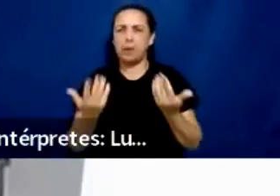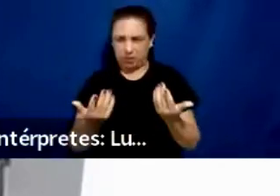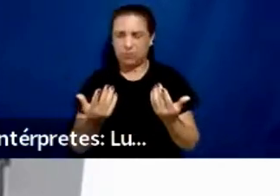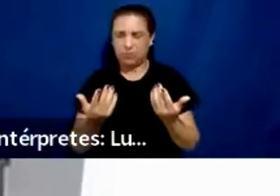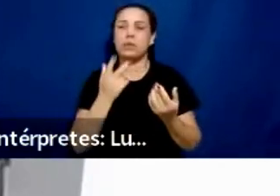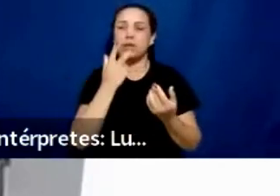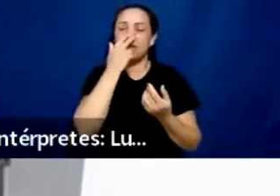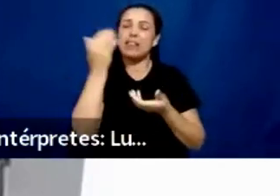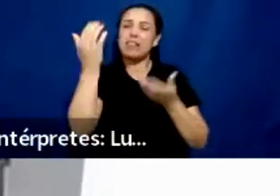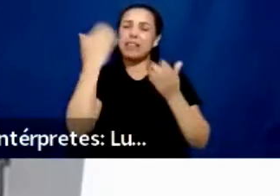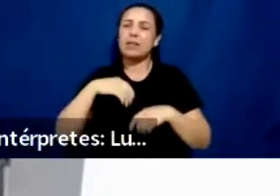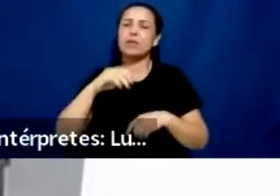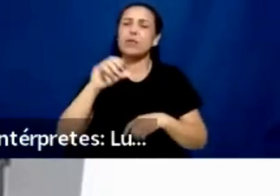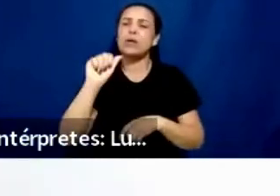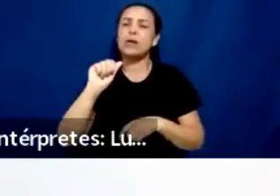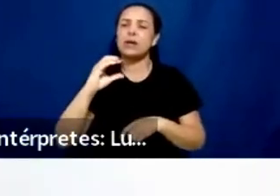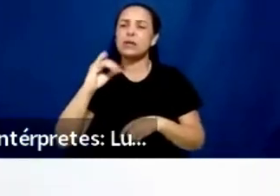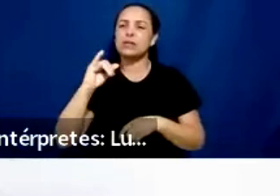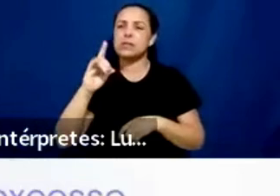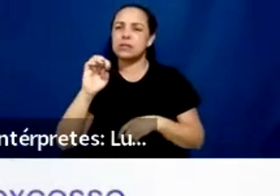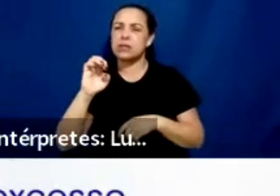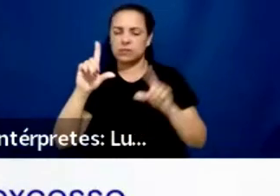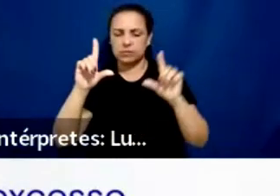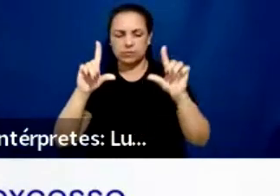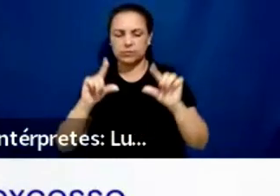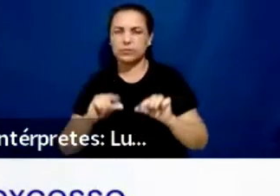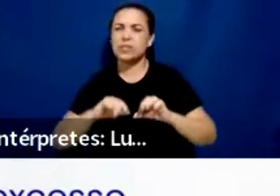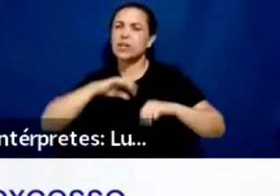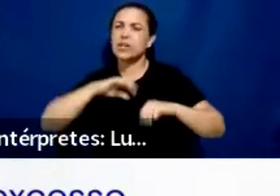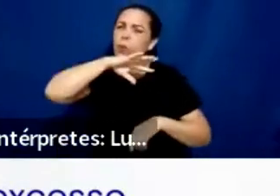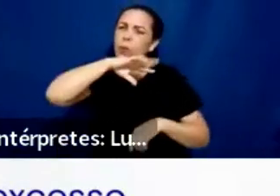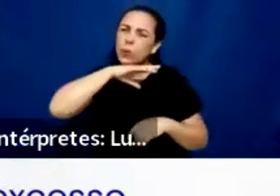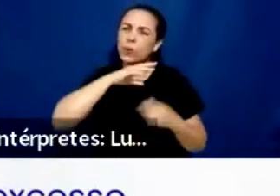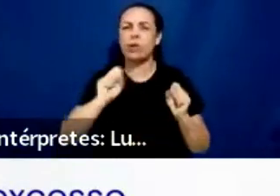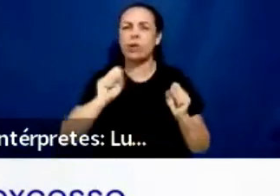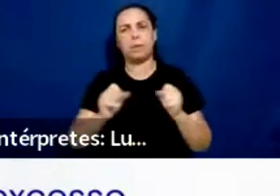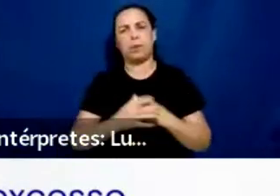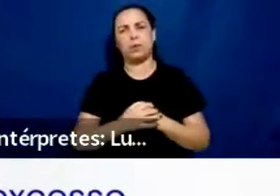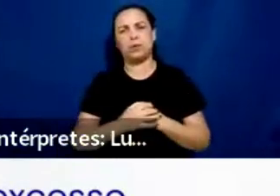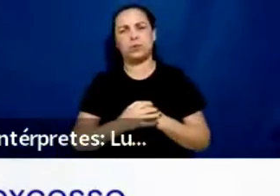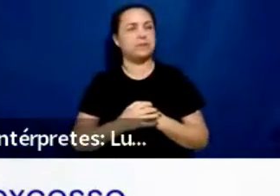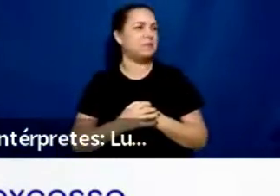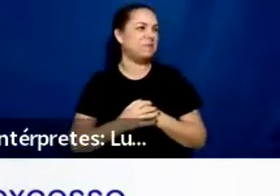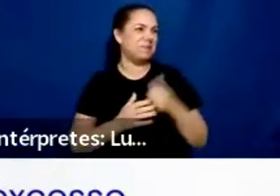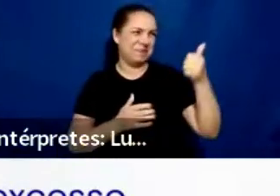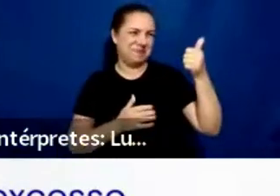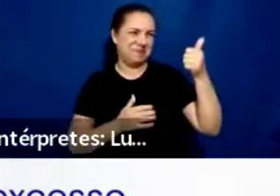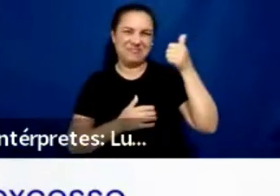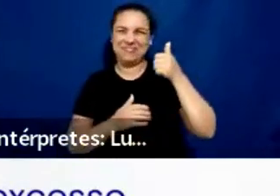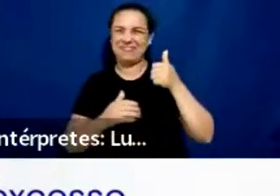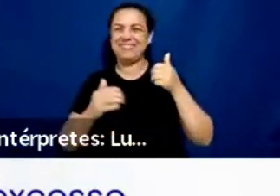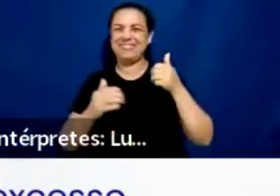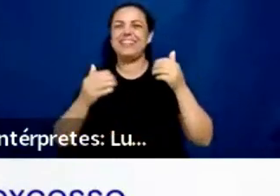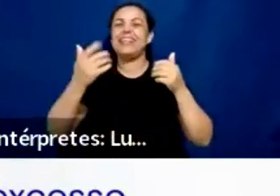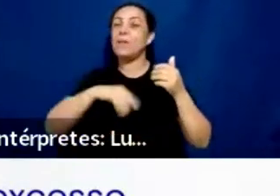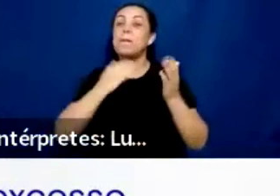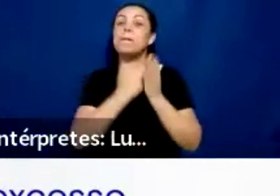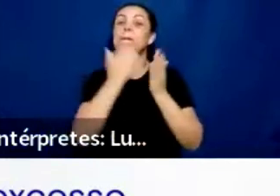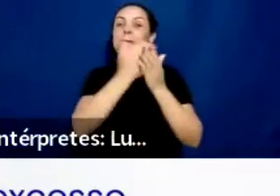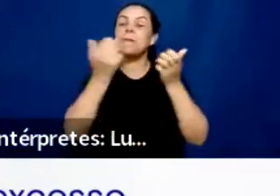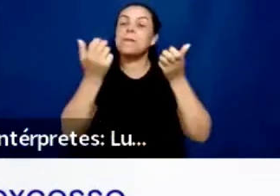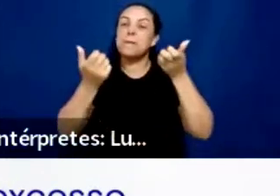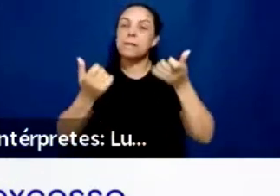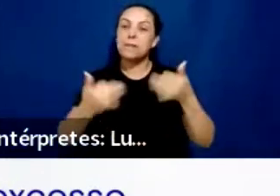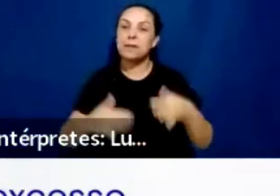acidez, e de melhorar a nossa oxigenação sanguínea. E agora eu vou falar um pouquinho para vocês também sobre os radicais livres,